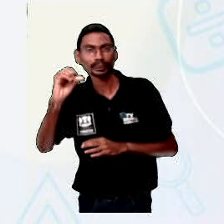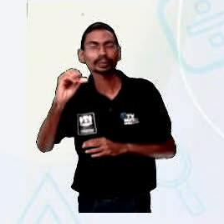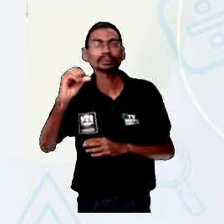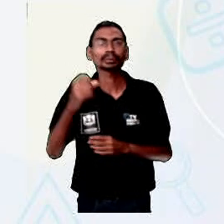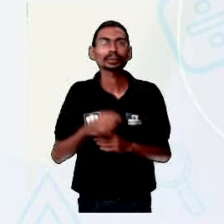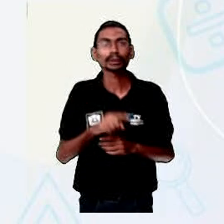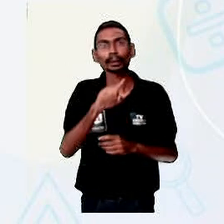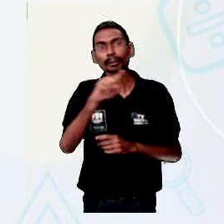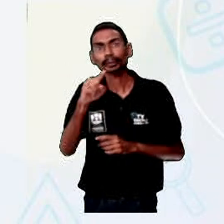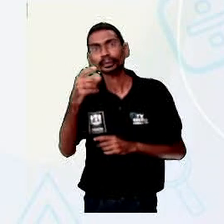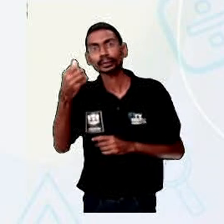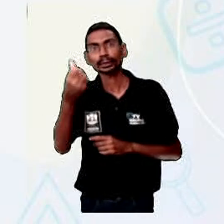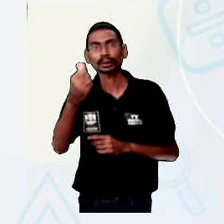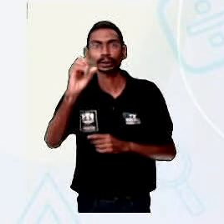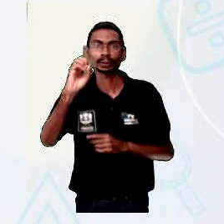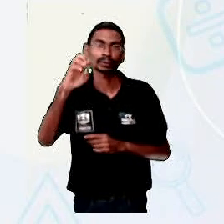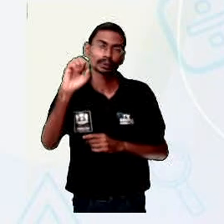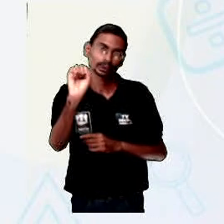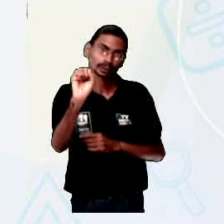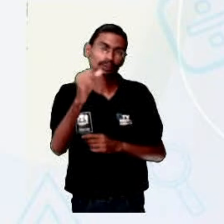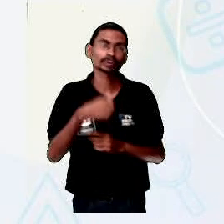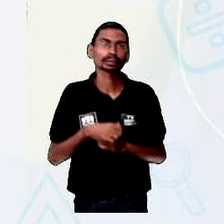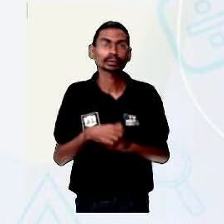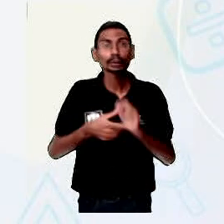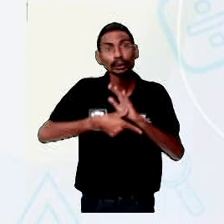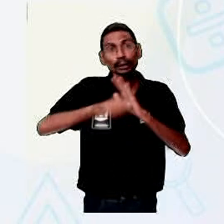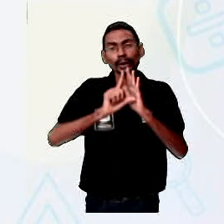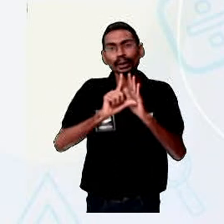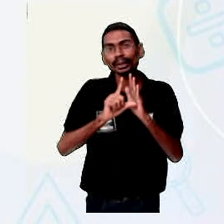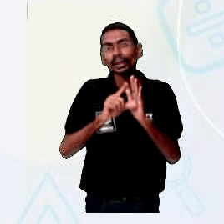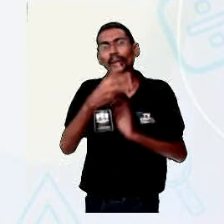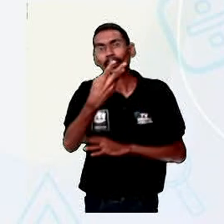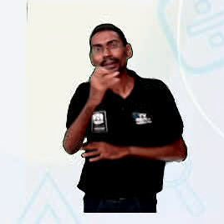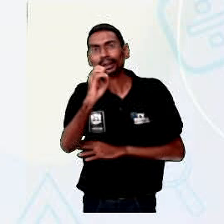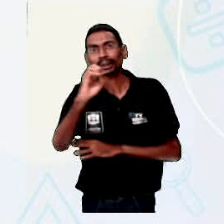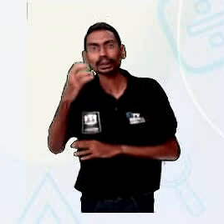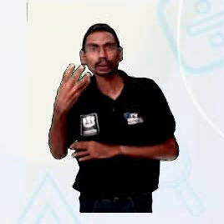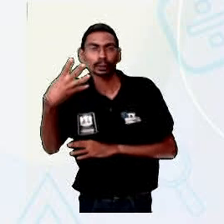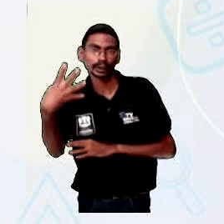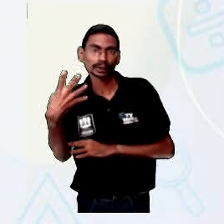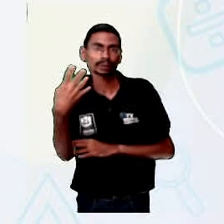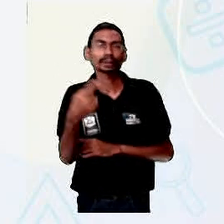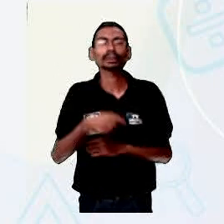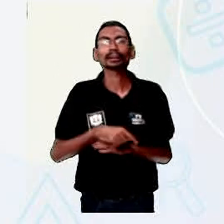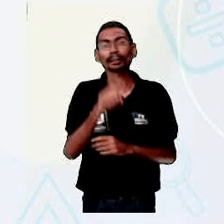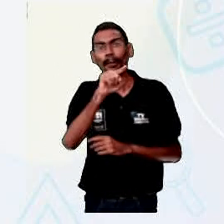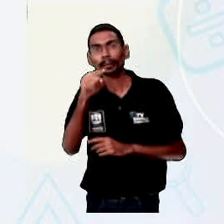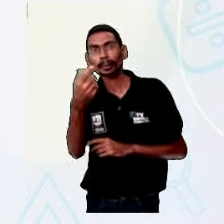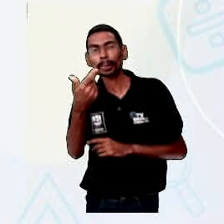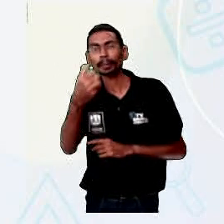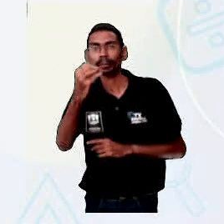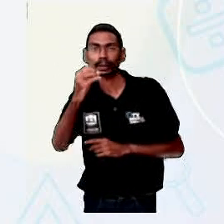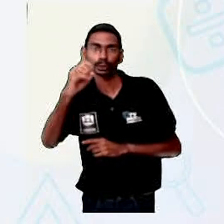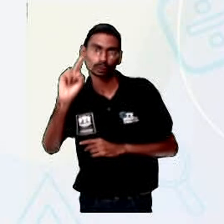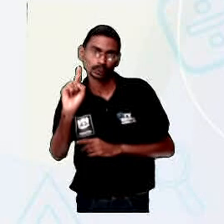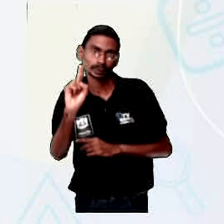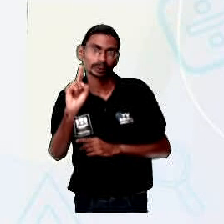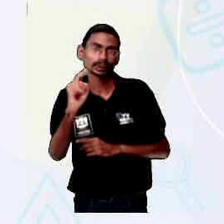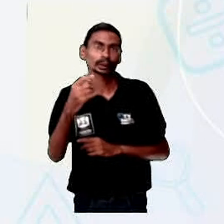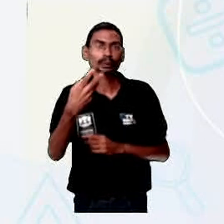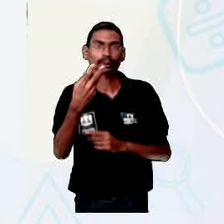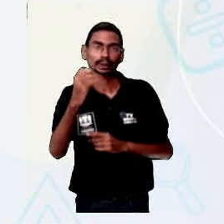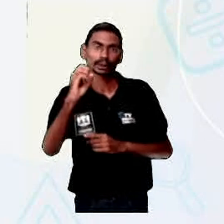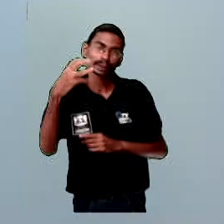1, 198. E o antecessor de 404 vai ser ele menos 1,